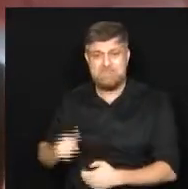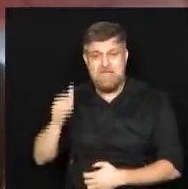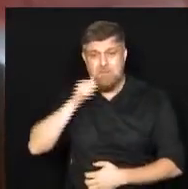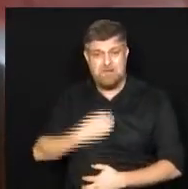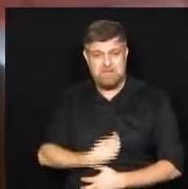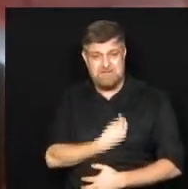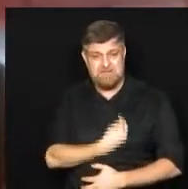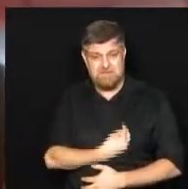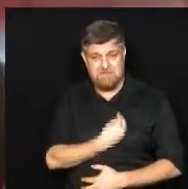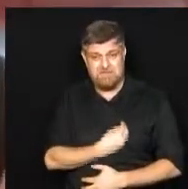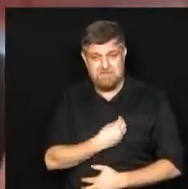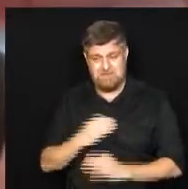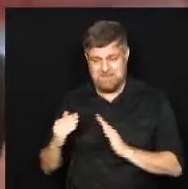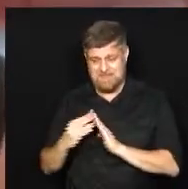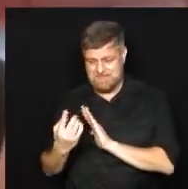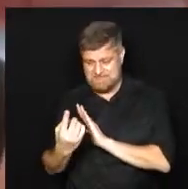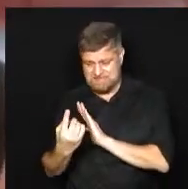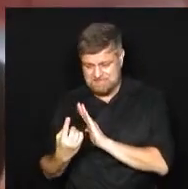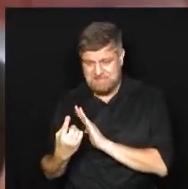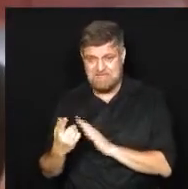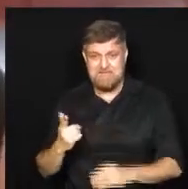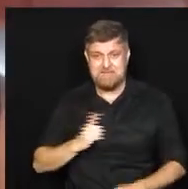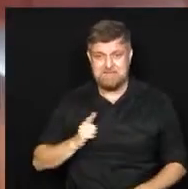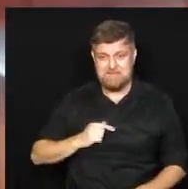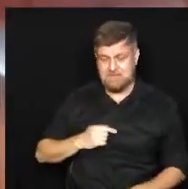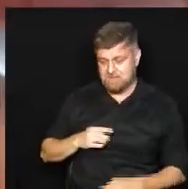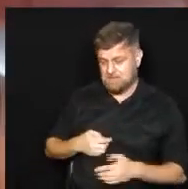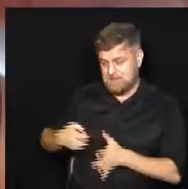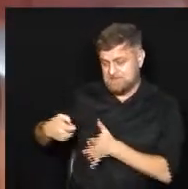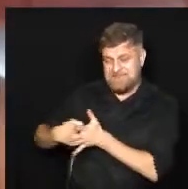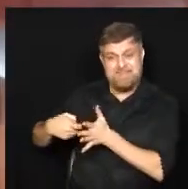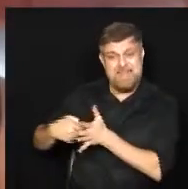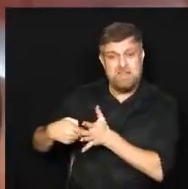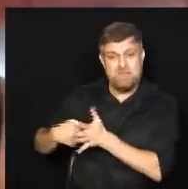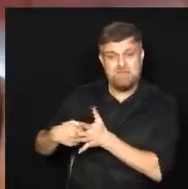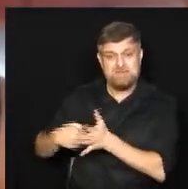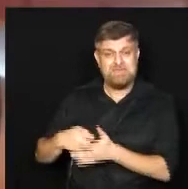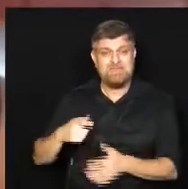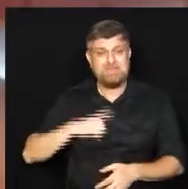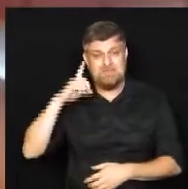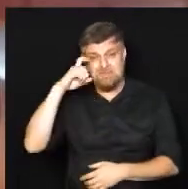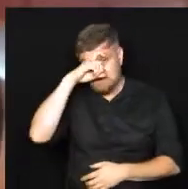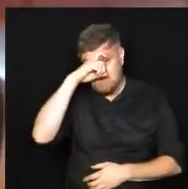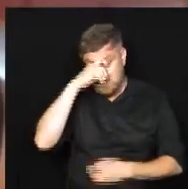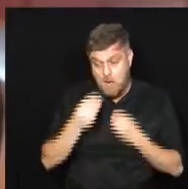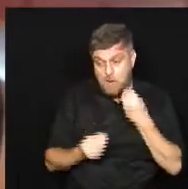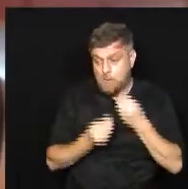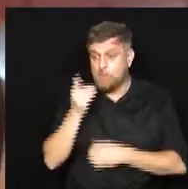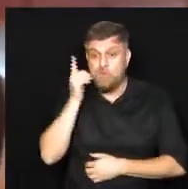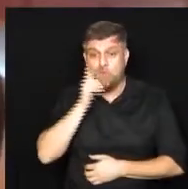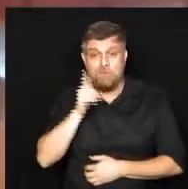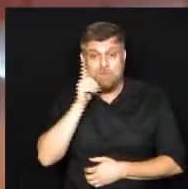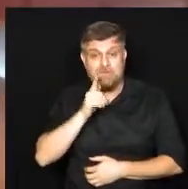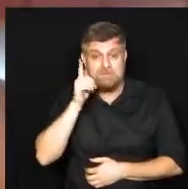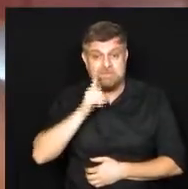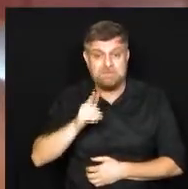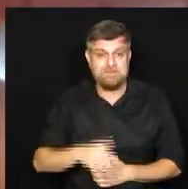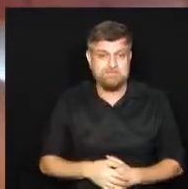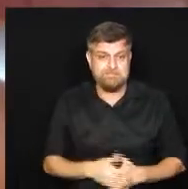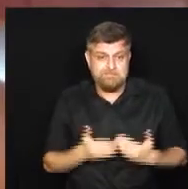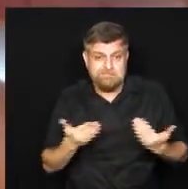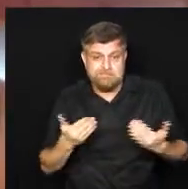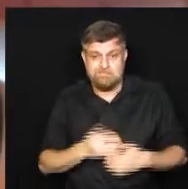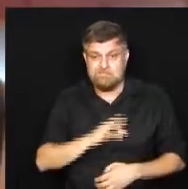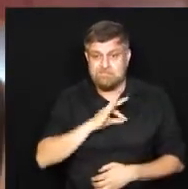como muitas vezes a denúncia é contra um membro da família, existe uma dificuldade de acessar, enfim,